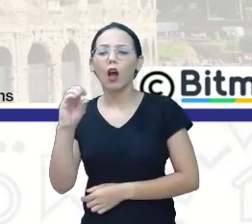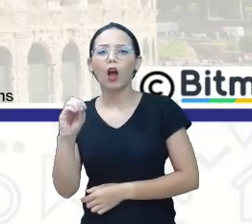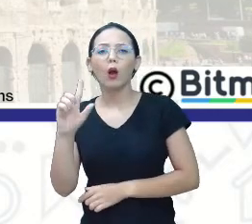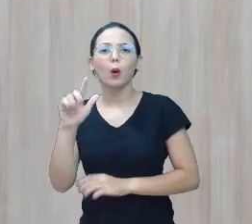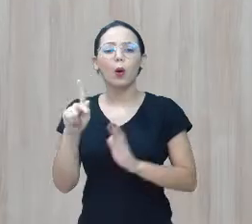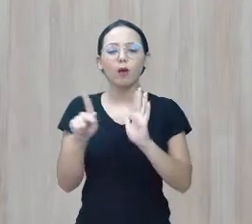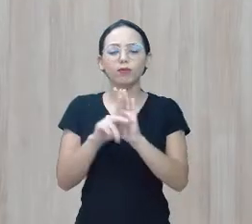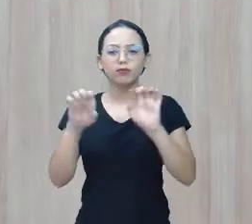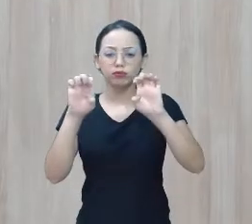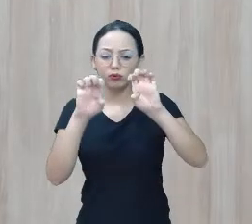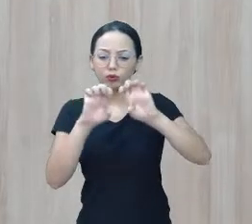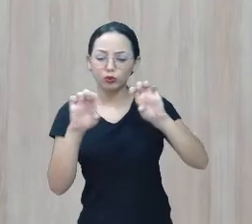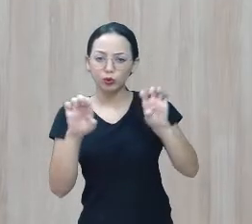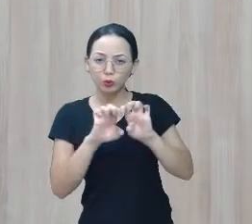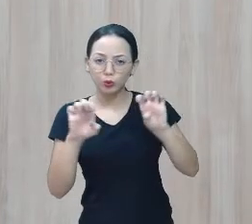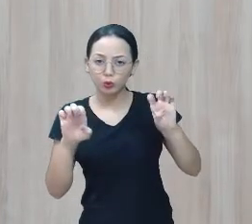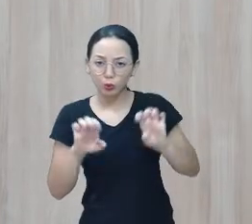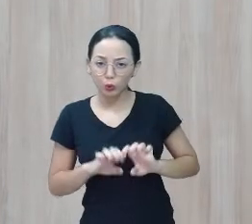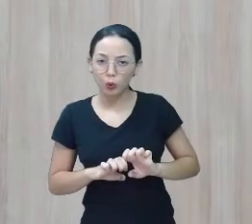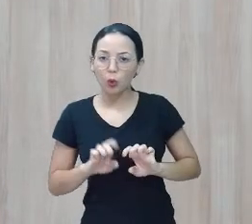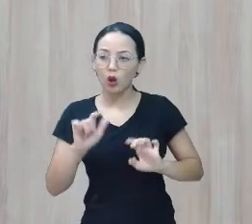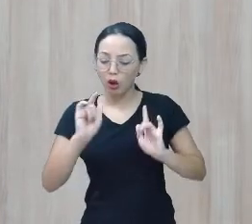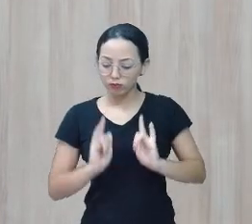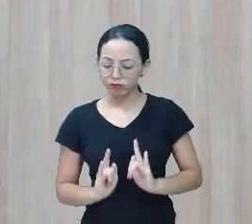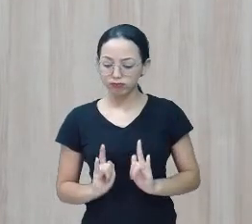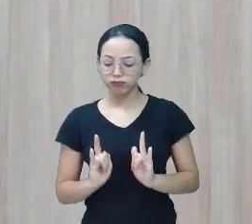estrutura, é uma elevada,